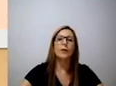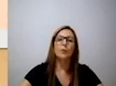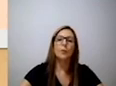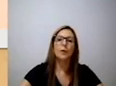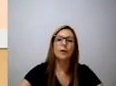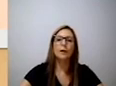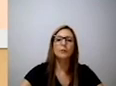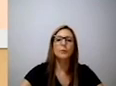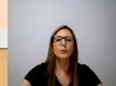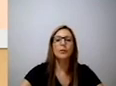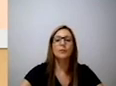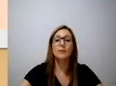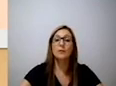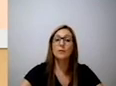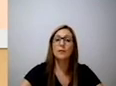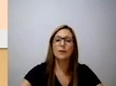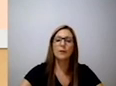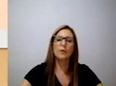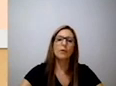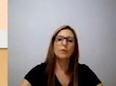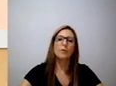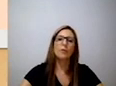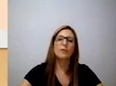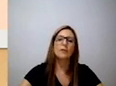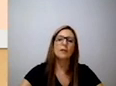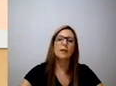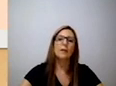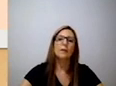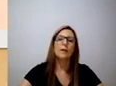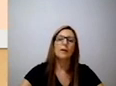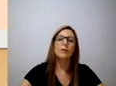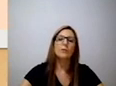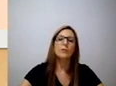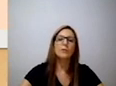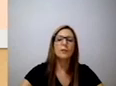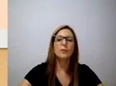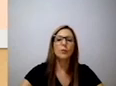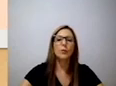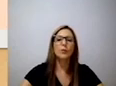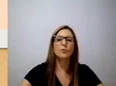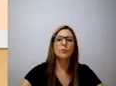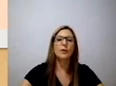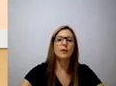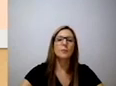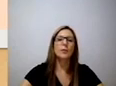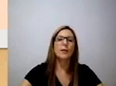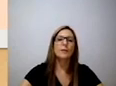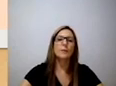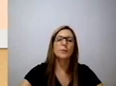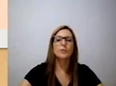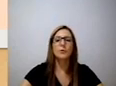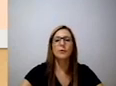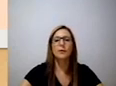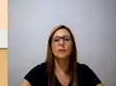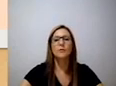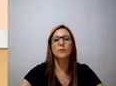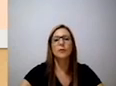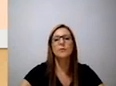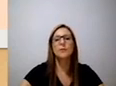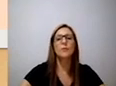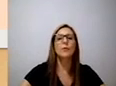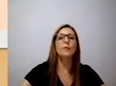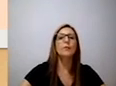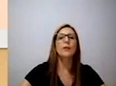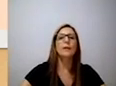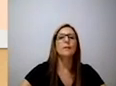meio complicado, porque você não sabe qual vai ser o seu ciclo no próximo mês, porque essa pessoa ela não tem um